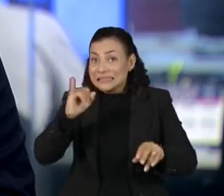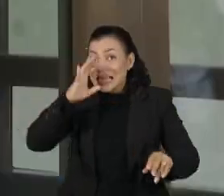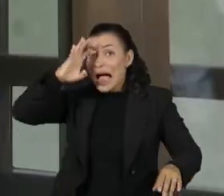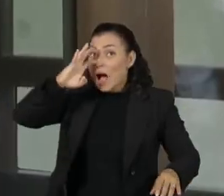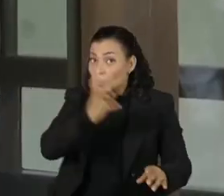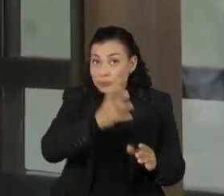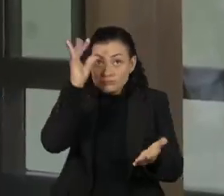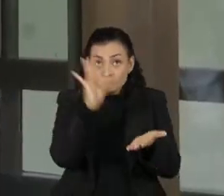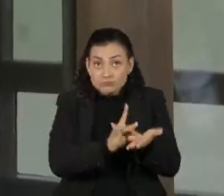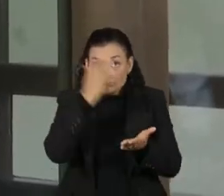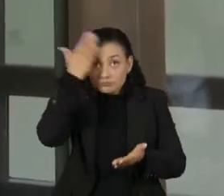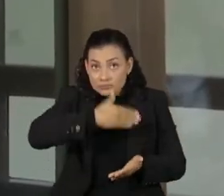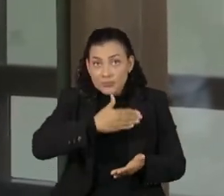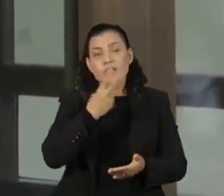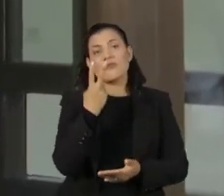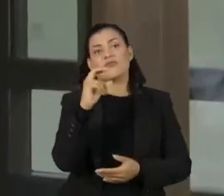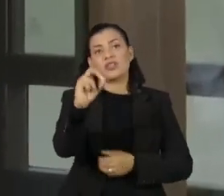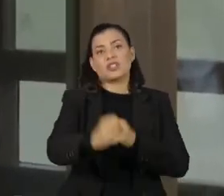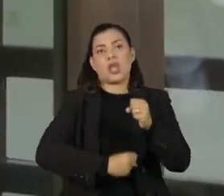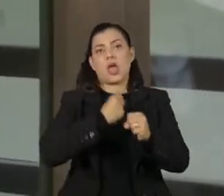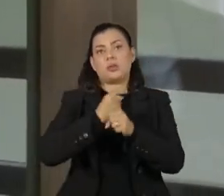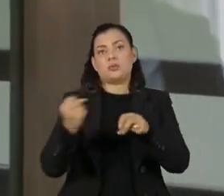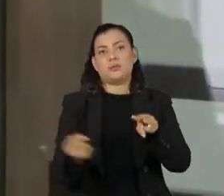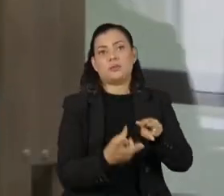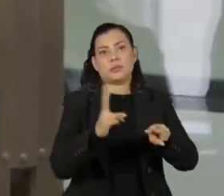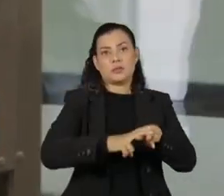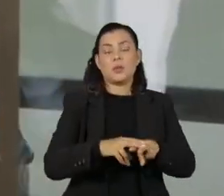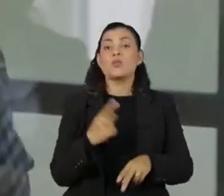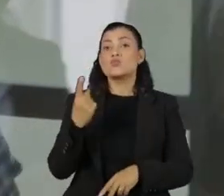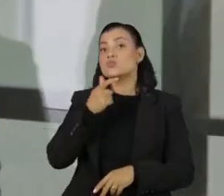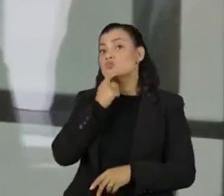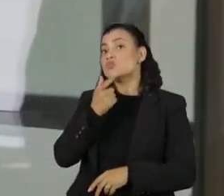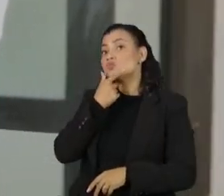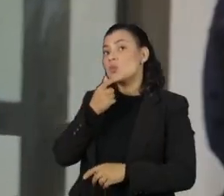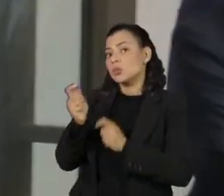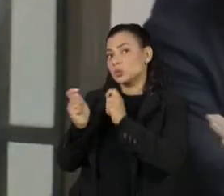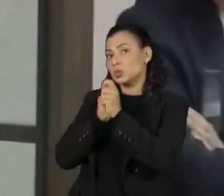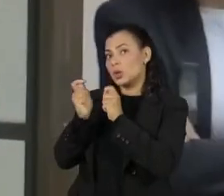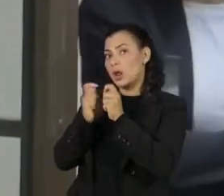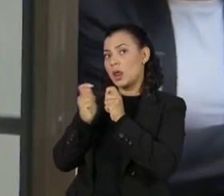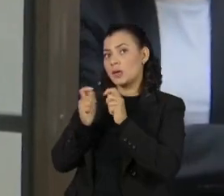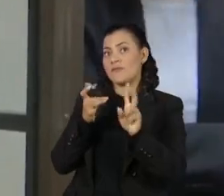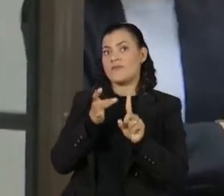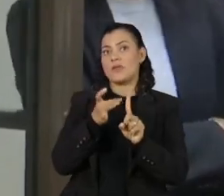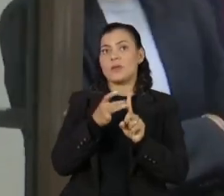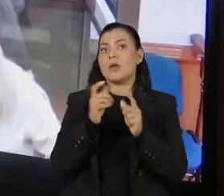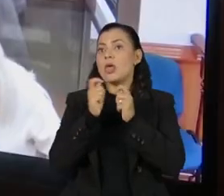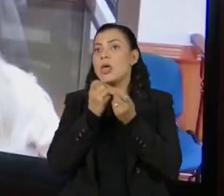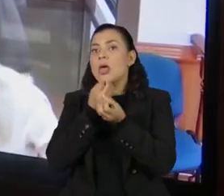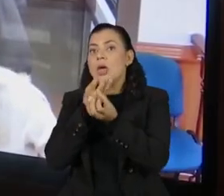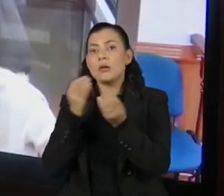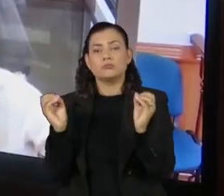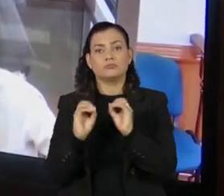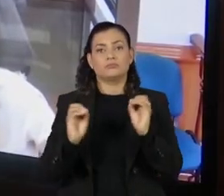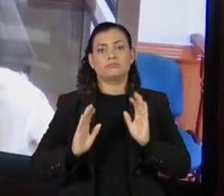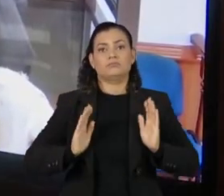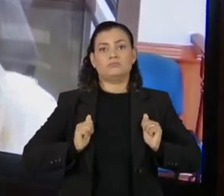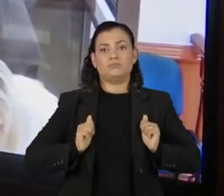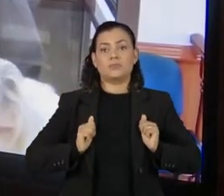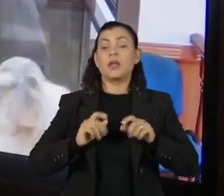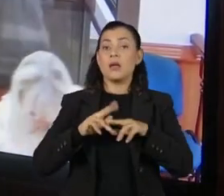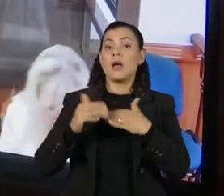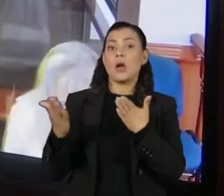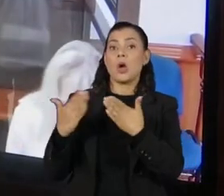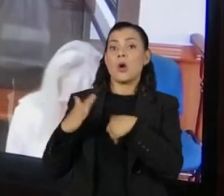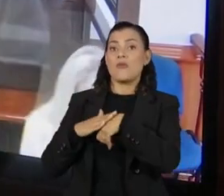prisão Na audiência o jornalista ficou numa cabine de vidro e não prestou depoimento a conversa foi